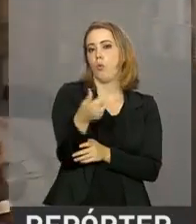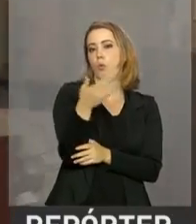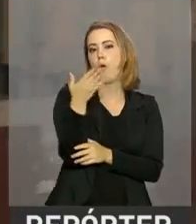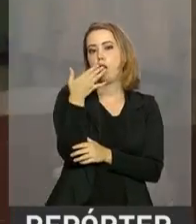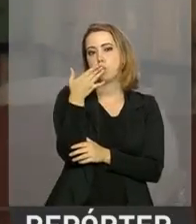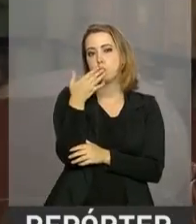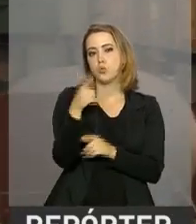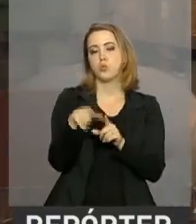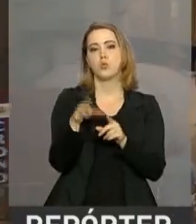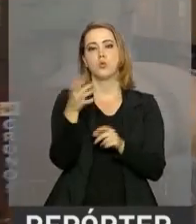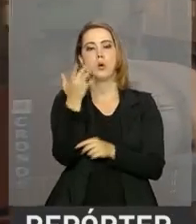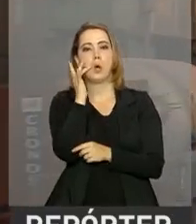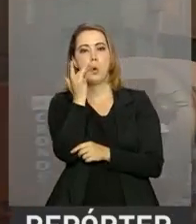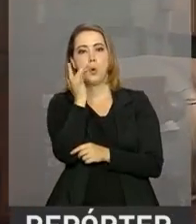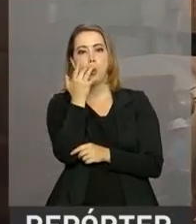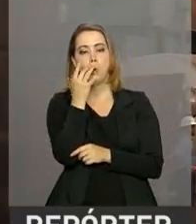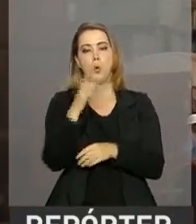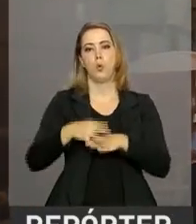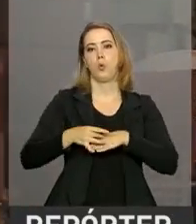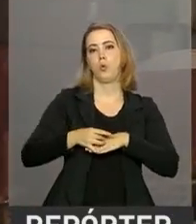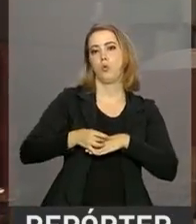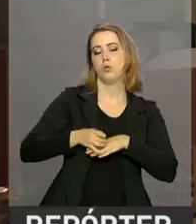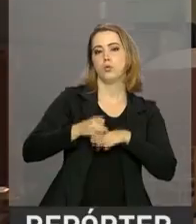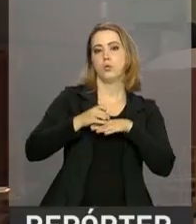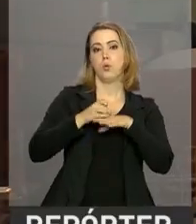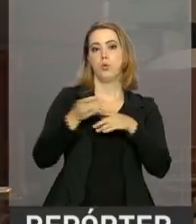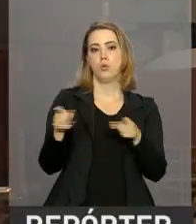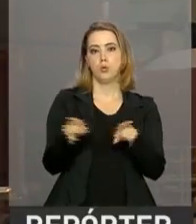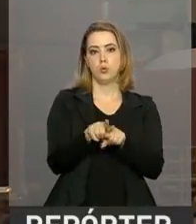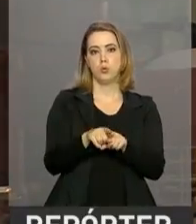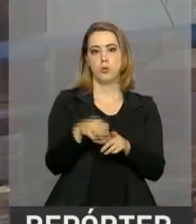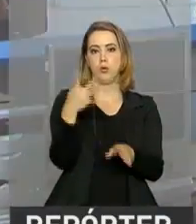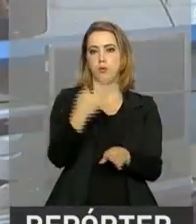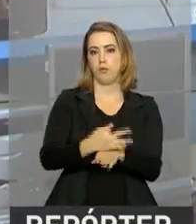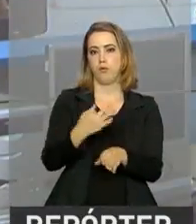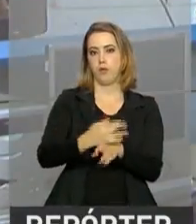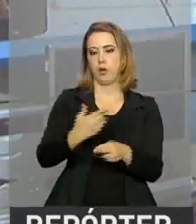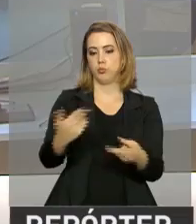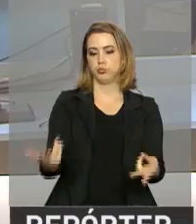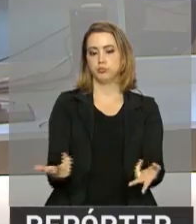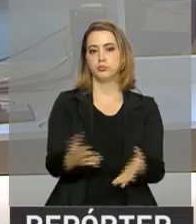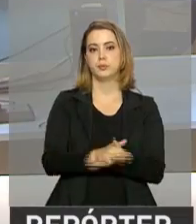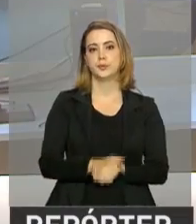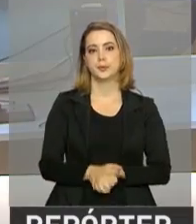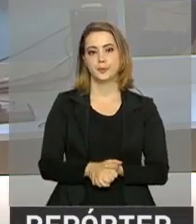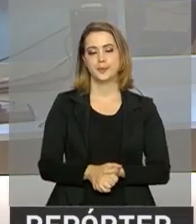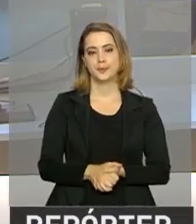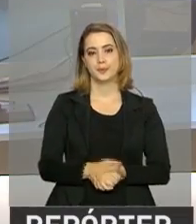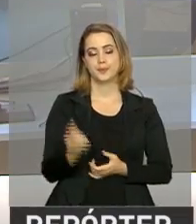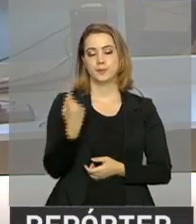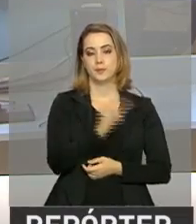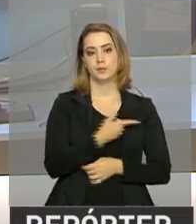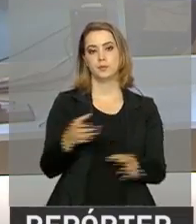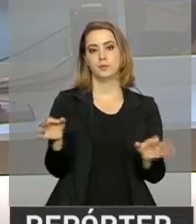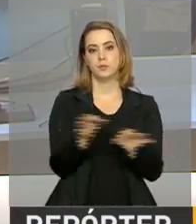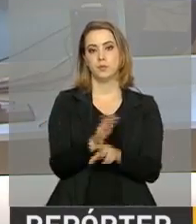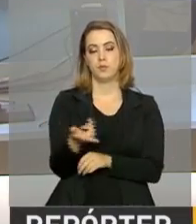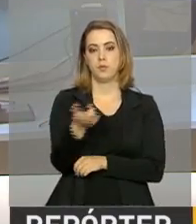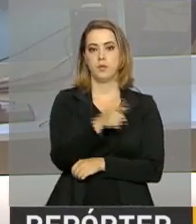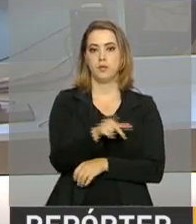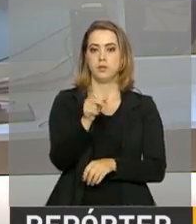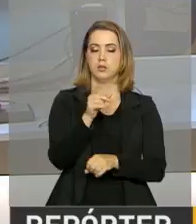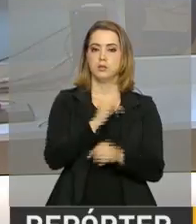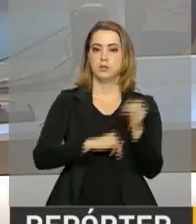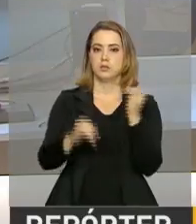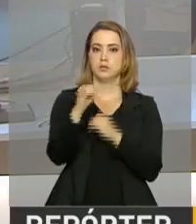bruto, ouro, couros e peles, ferro liga e ferro fundido. E nós ficamos por aqui. Voltamos a